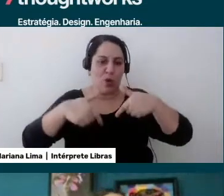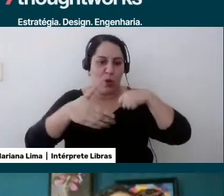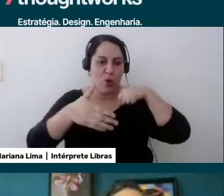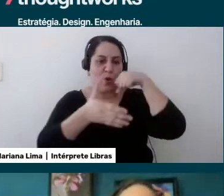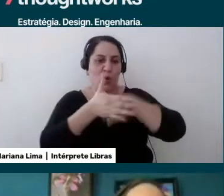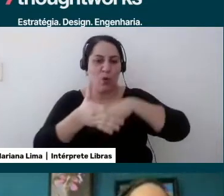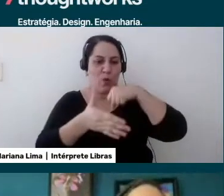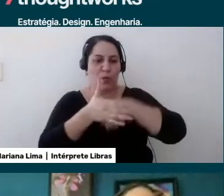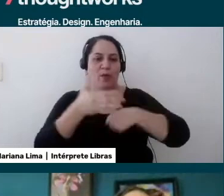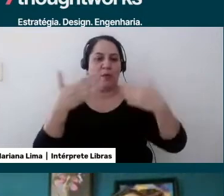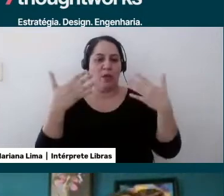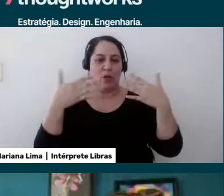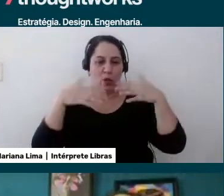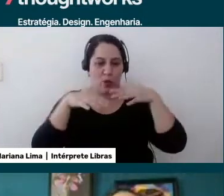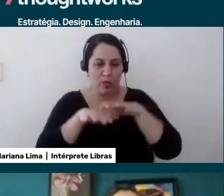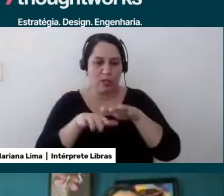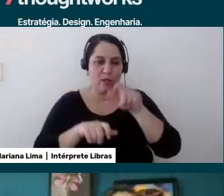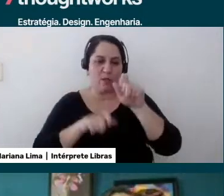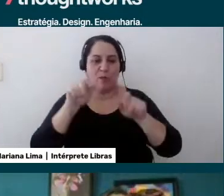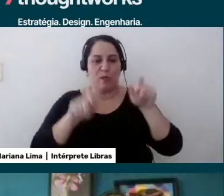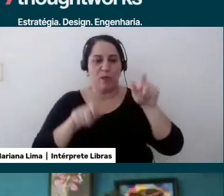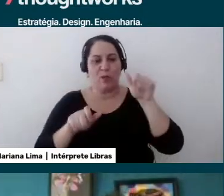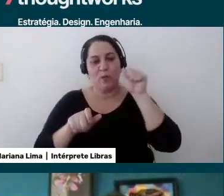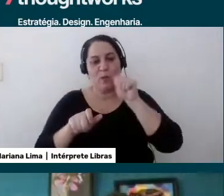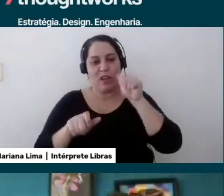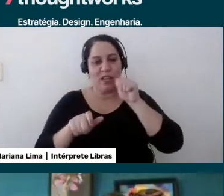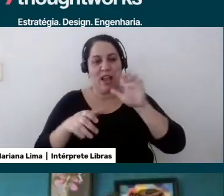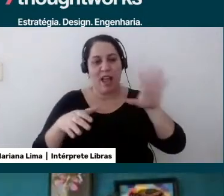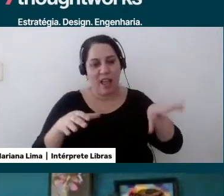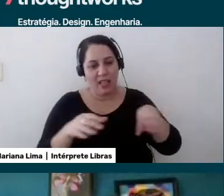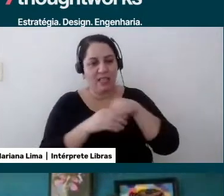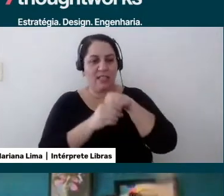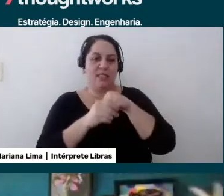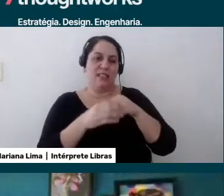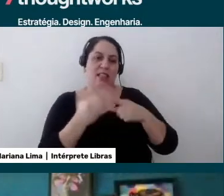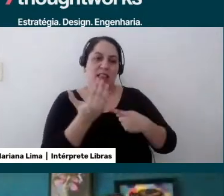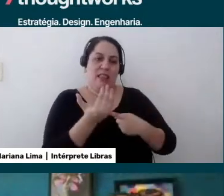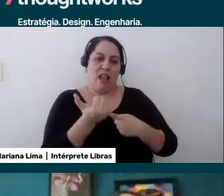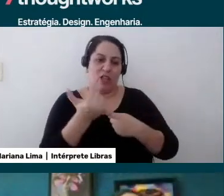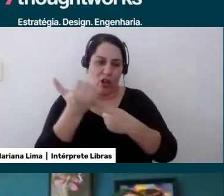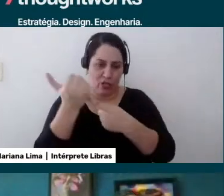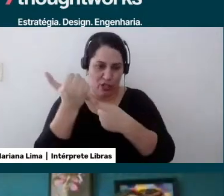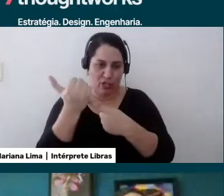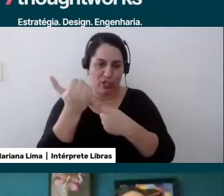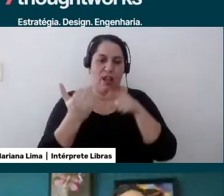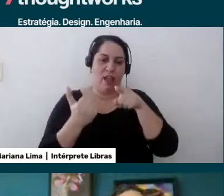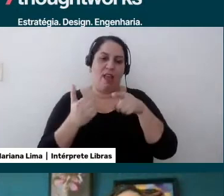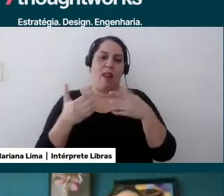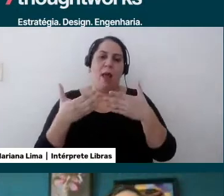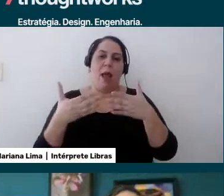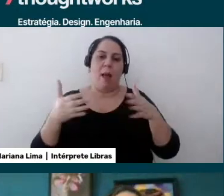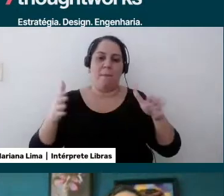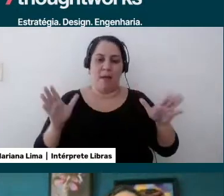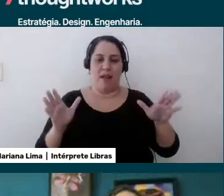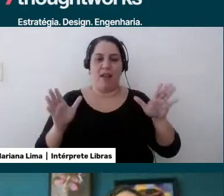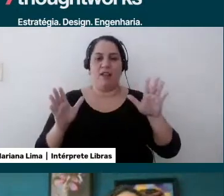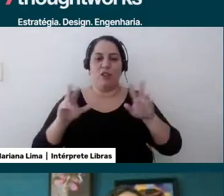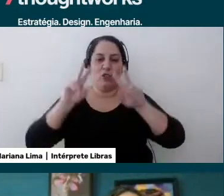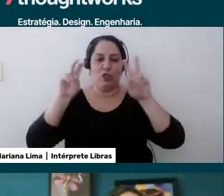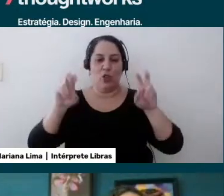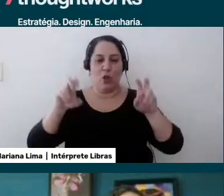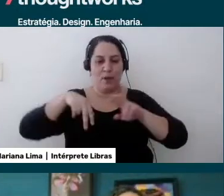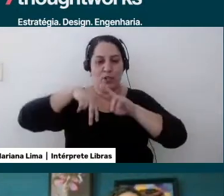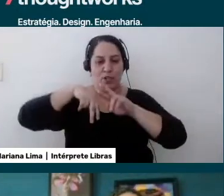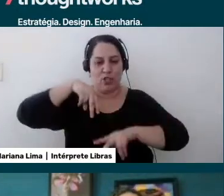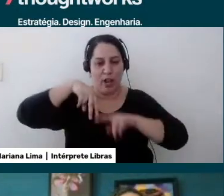para a inclusão de mais mulheres na tecnologia, olhando também, na verdade, uma perspectiva até mais ampla das questões de gênero para